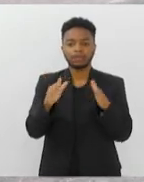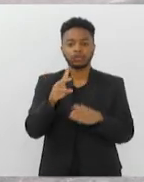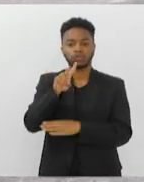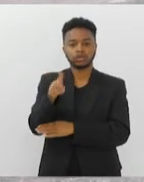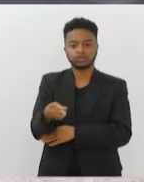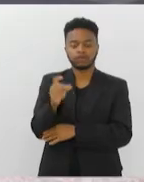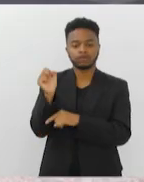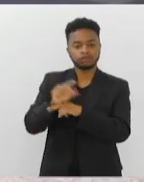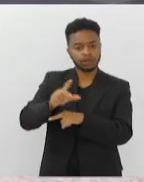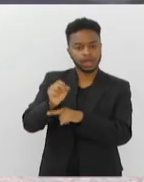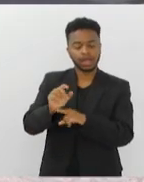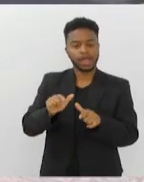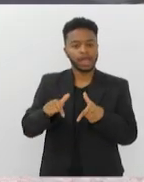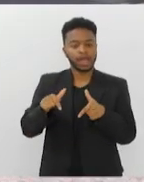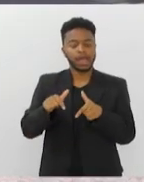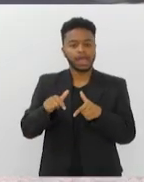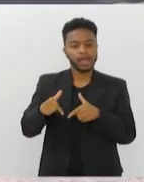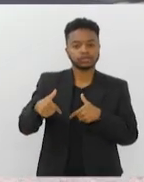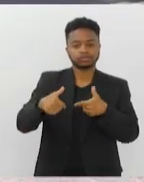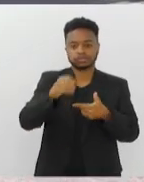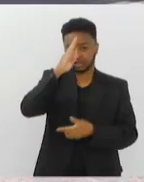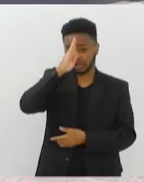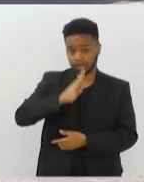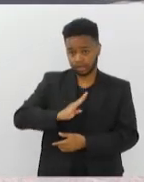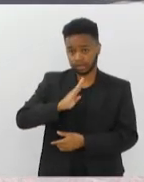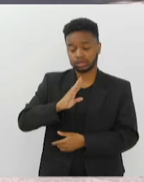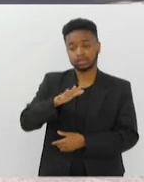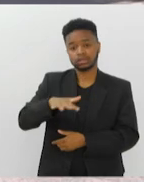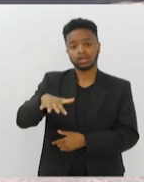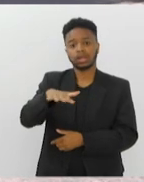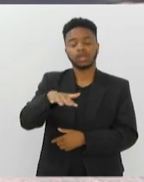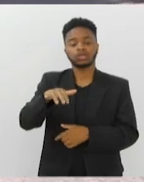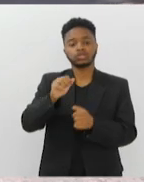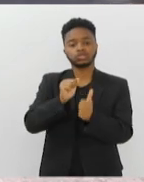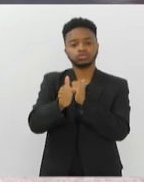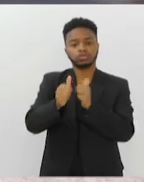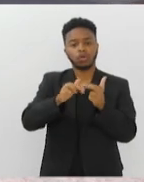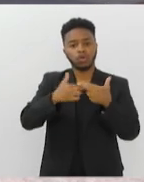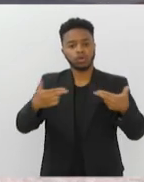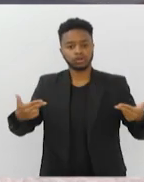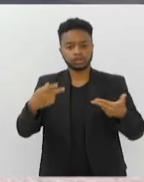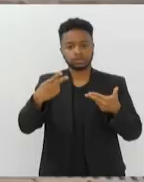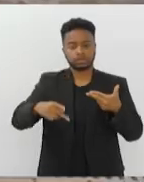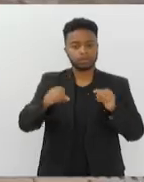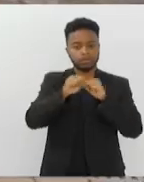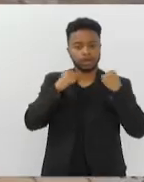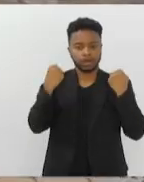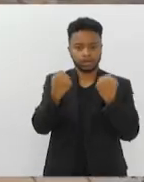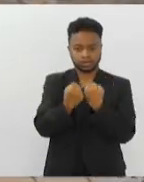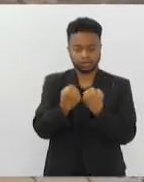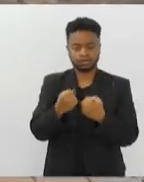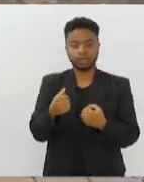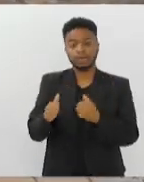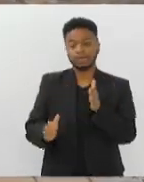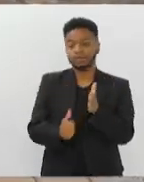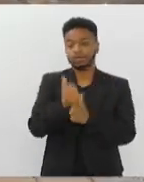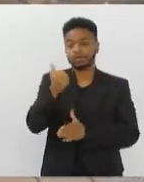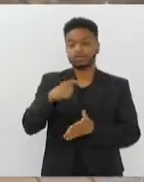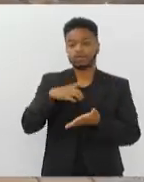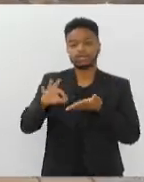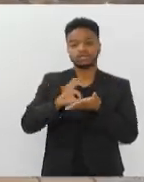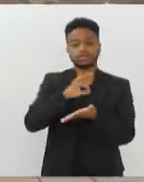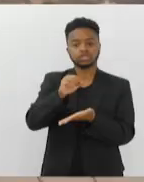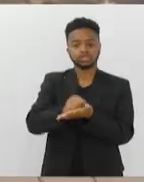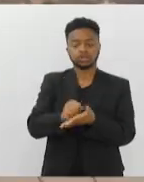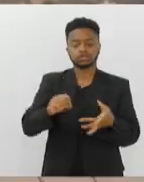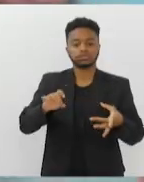esportivas gratuitas no Parque Aquático Júlio Delamare, no Complexo Esportivo do Maracanã, na Zona Norte. Pela primeira vez, as inscrições foram feitas